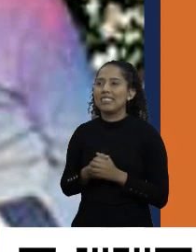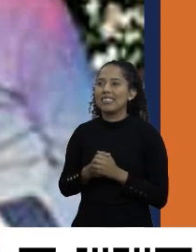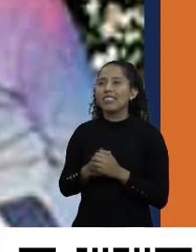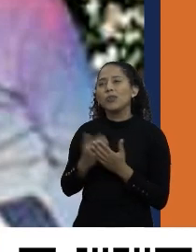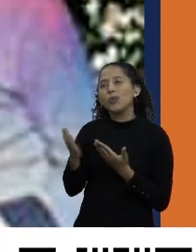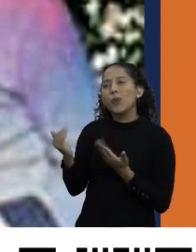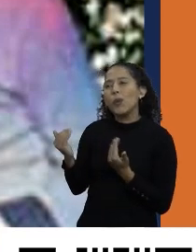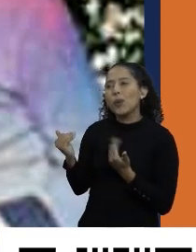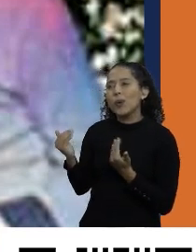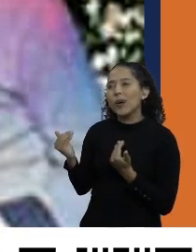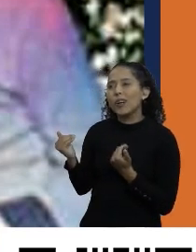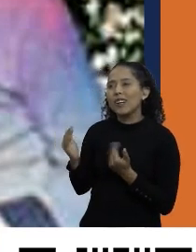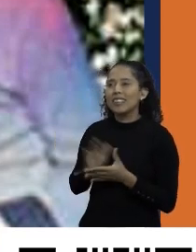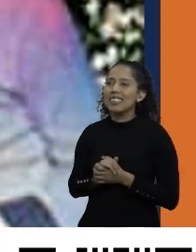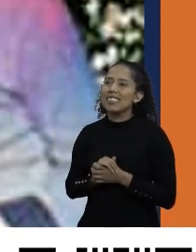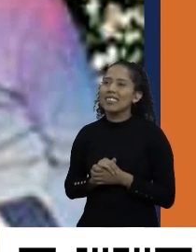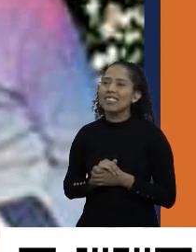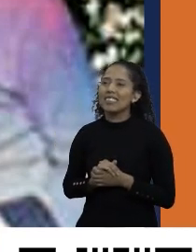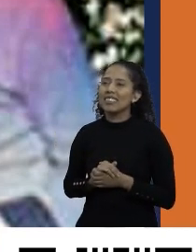novinho.